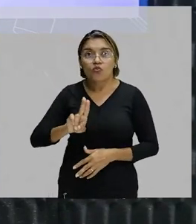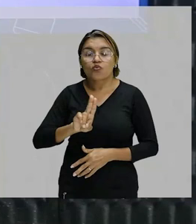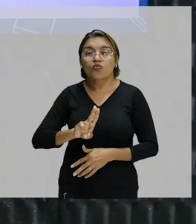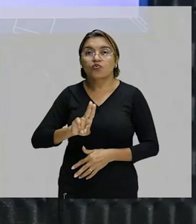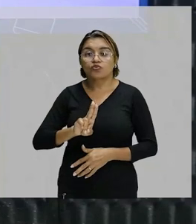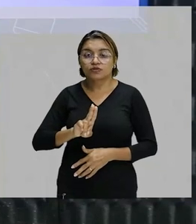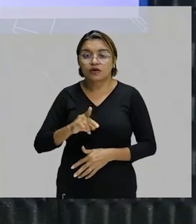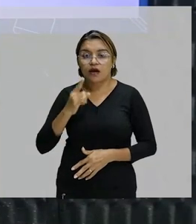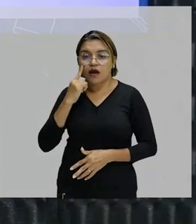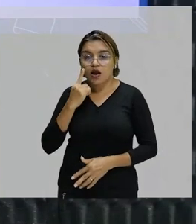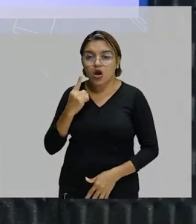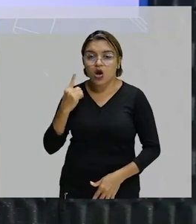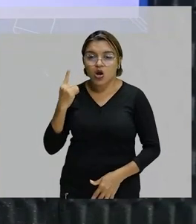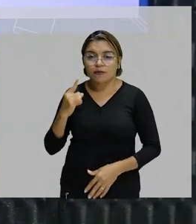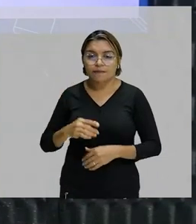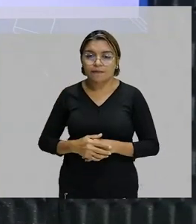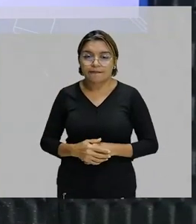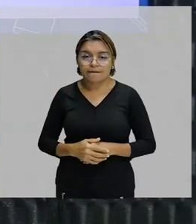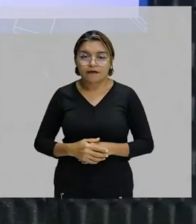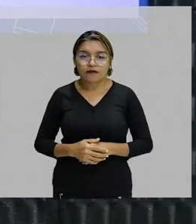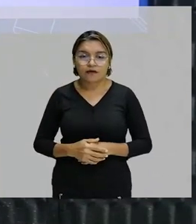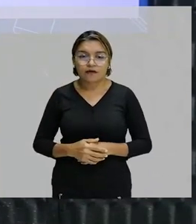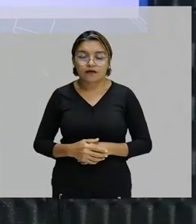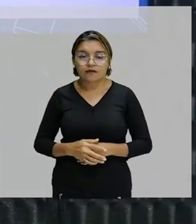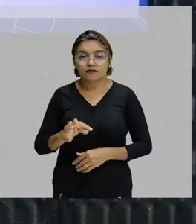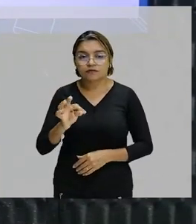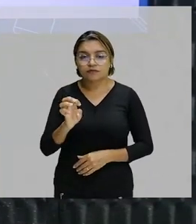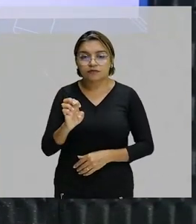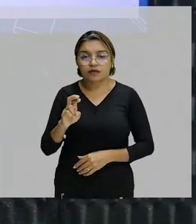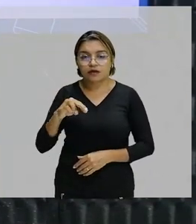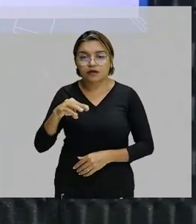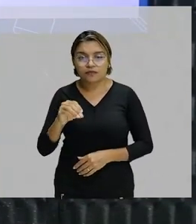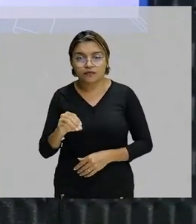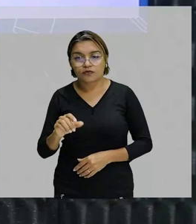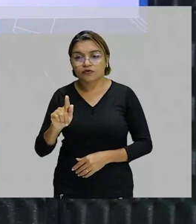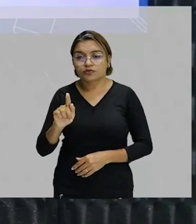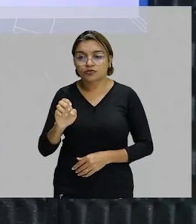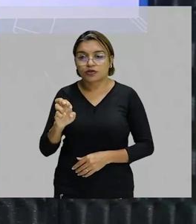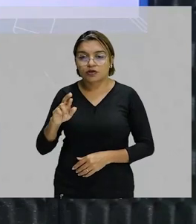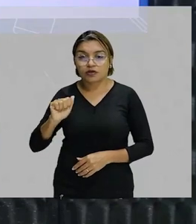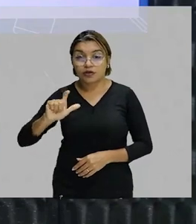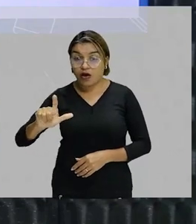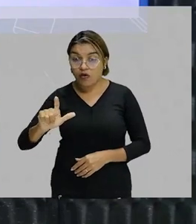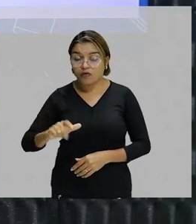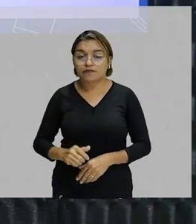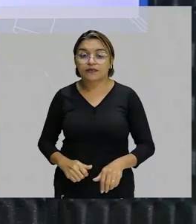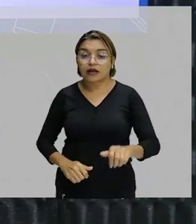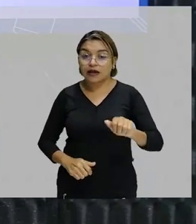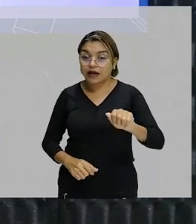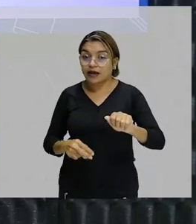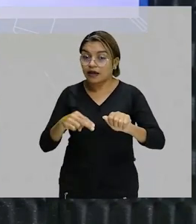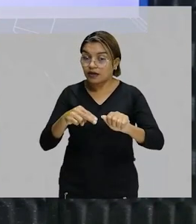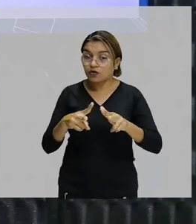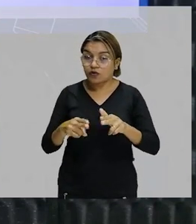olha mais uma vez o termo geral aparecendo por isso é que eu disse para você que ele é importante você não pode esquecer como é a fórmula do termo geral olha ele aqui